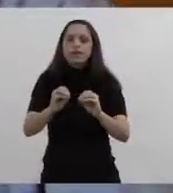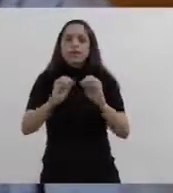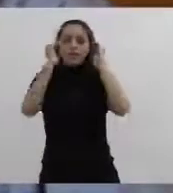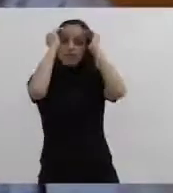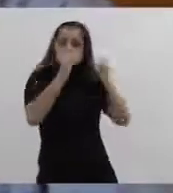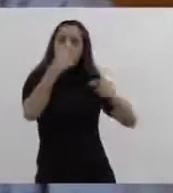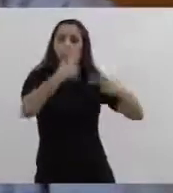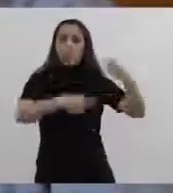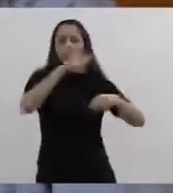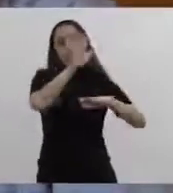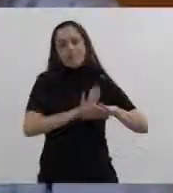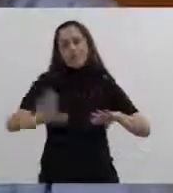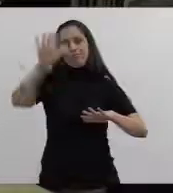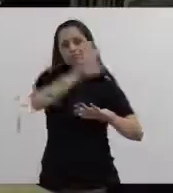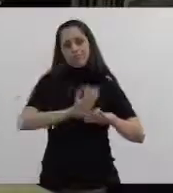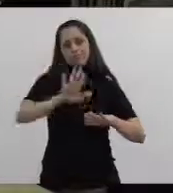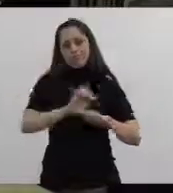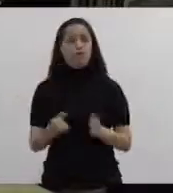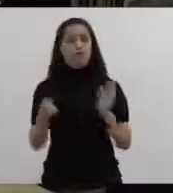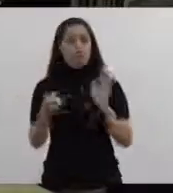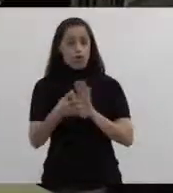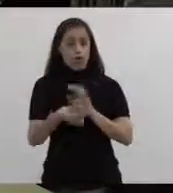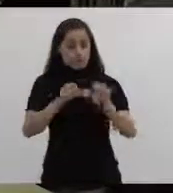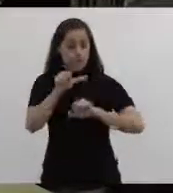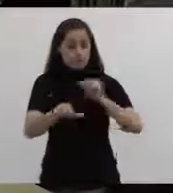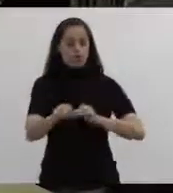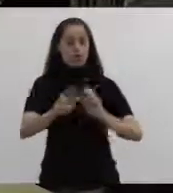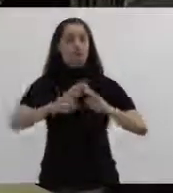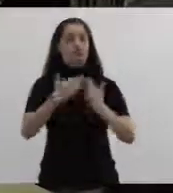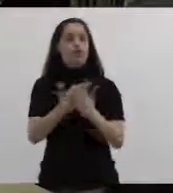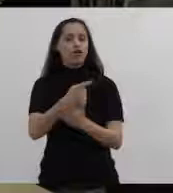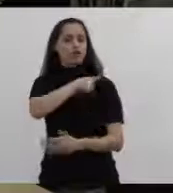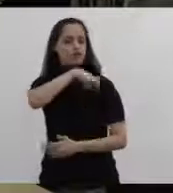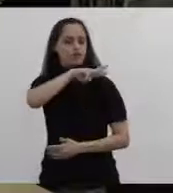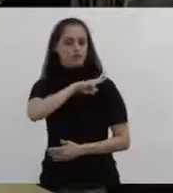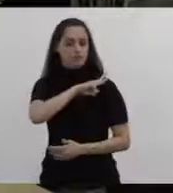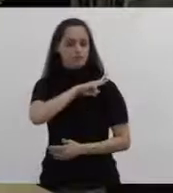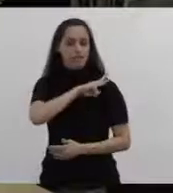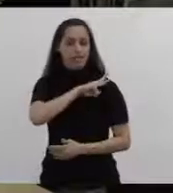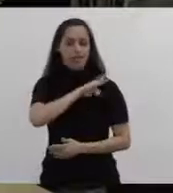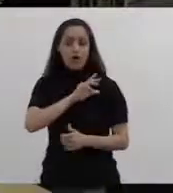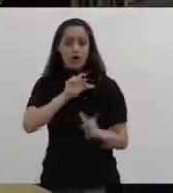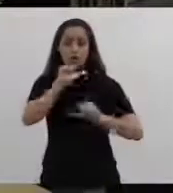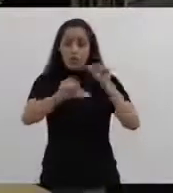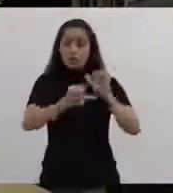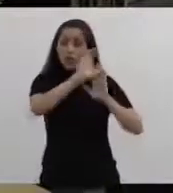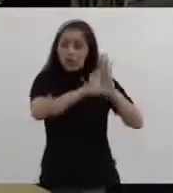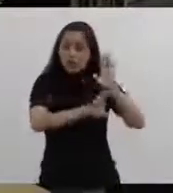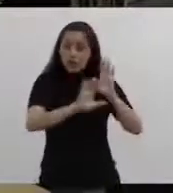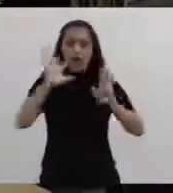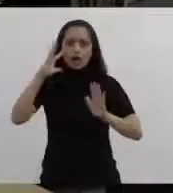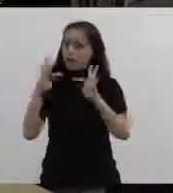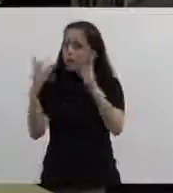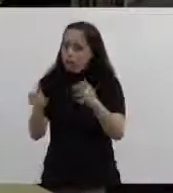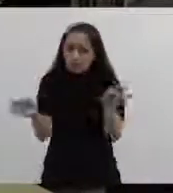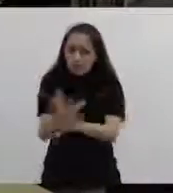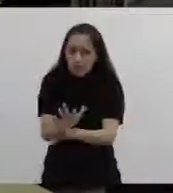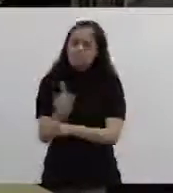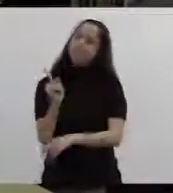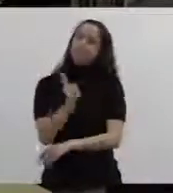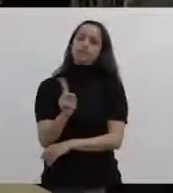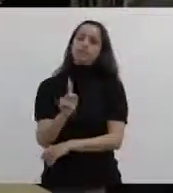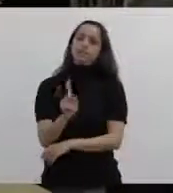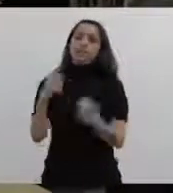manter a diversidade que existe hoje na escola. Adriana. A nova escola secundária não irá resolver os problemas que nós não podemos resolver